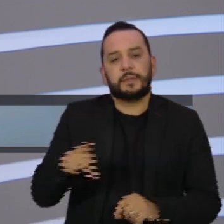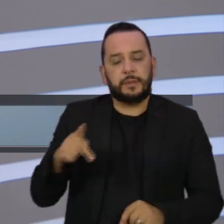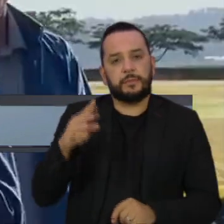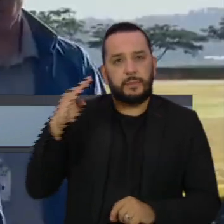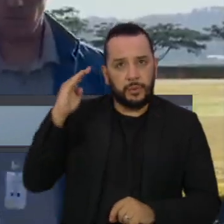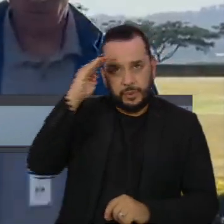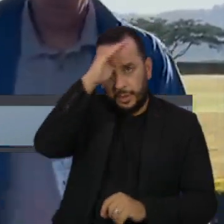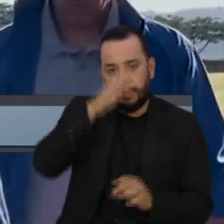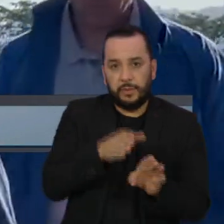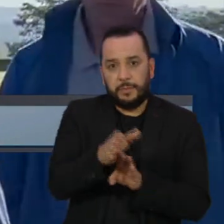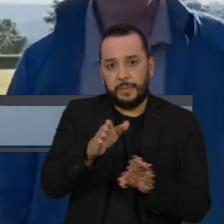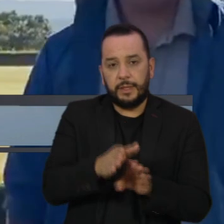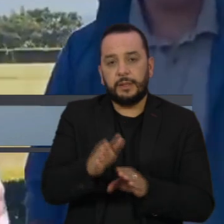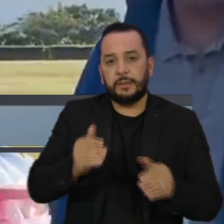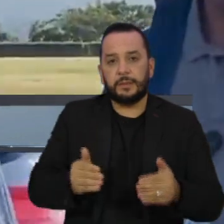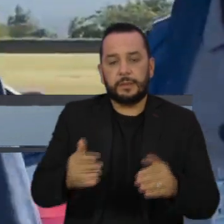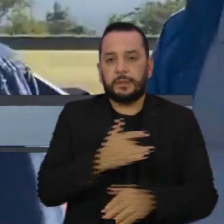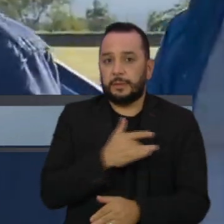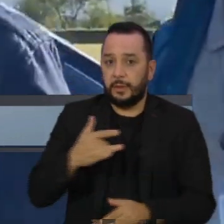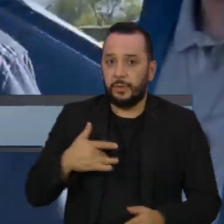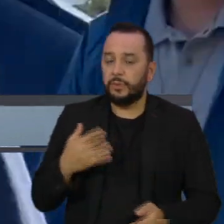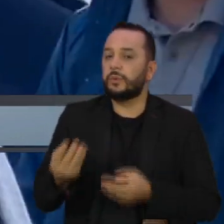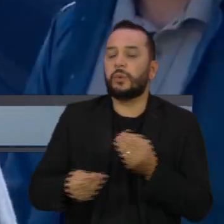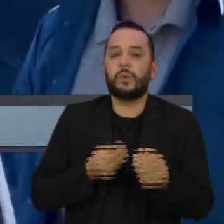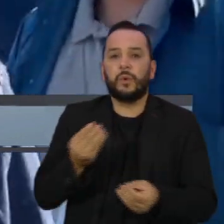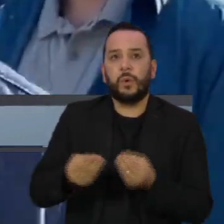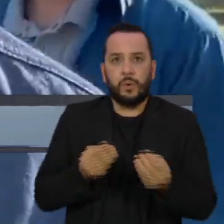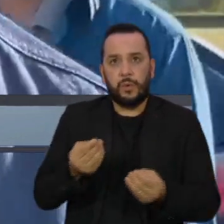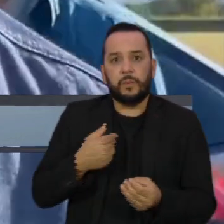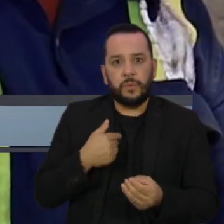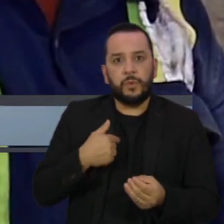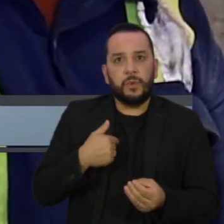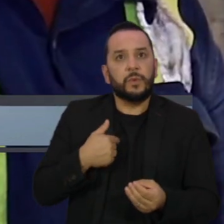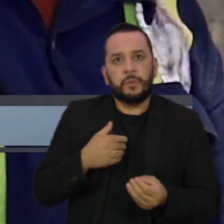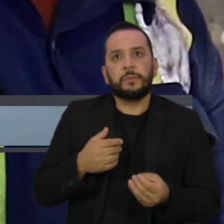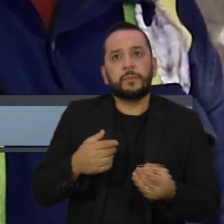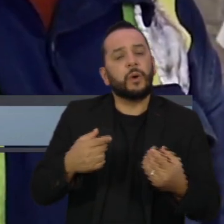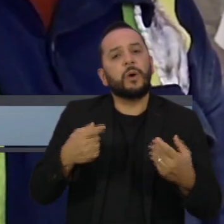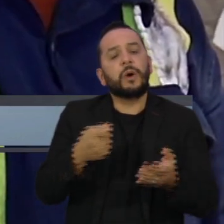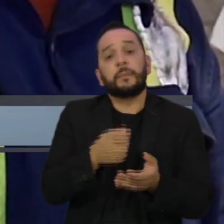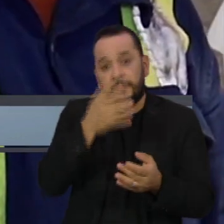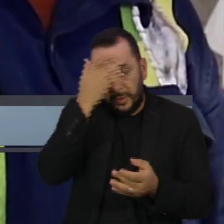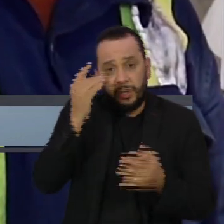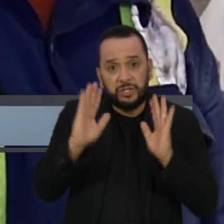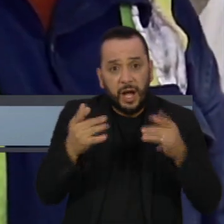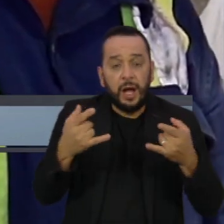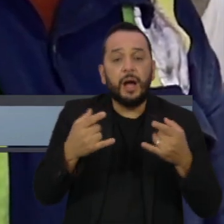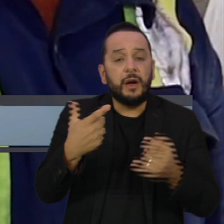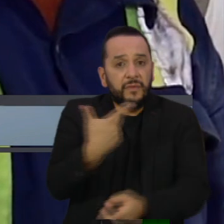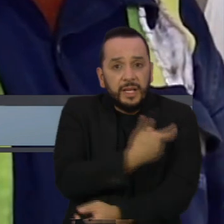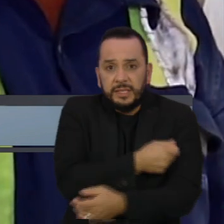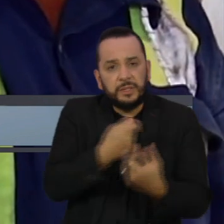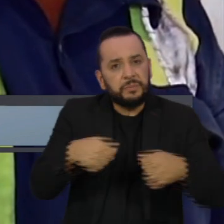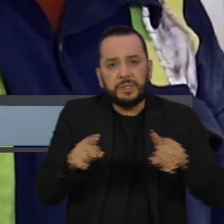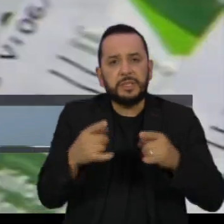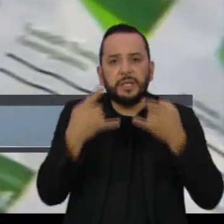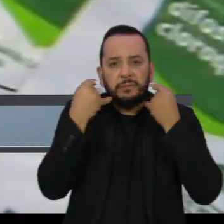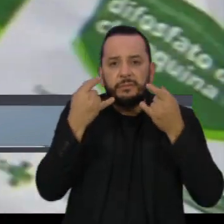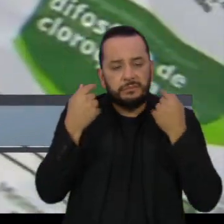bolsonaro recomendo ao Ministério da Saúde para eu tô brigando uso de máscara para quem já recebeu a vacina contra